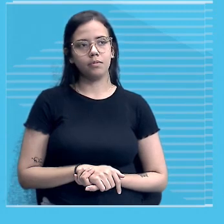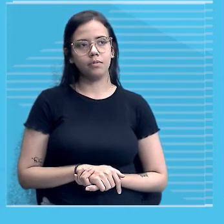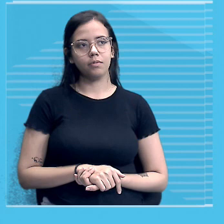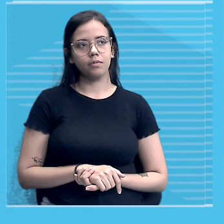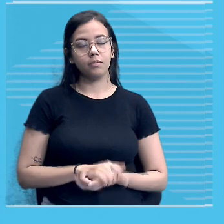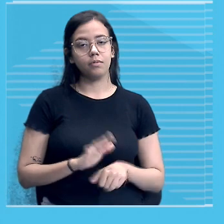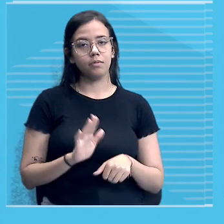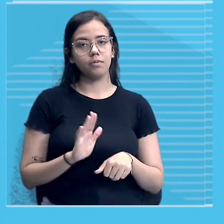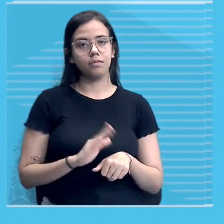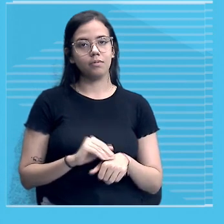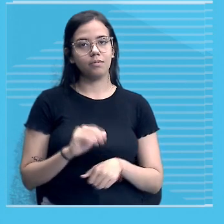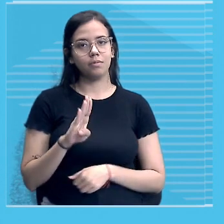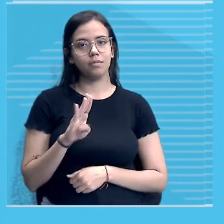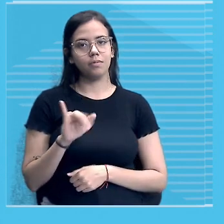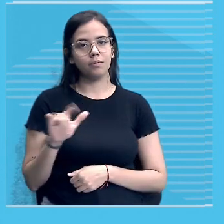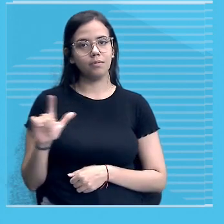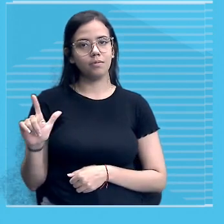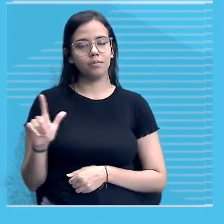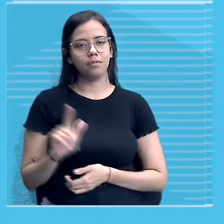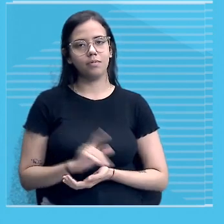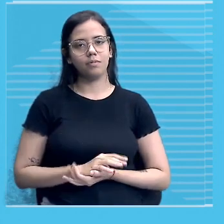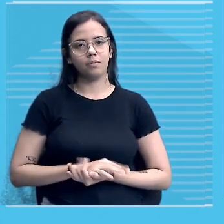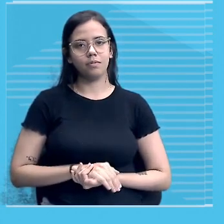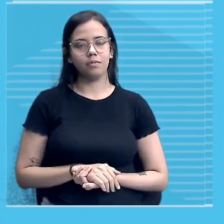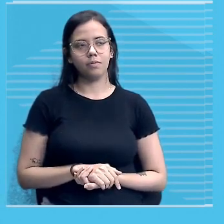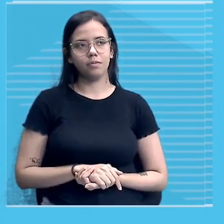me chama no Bichão no Bioma